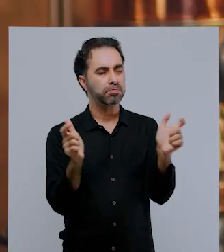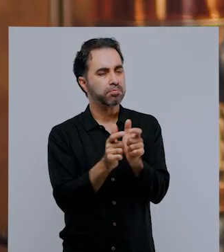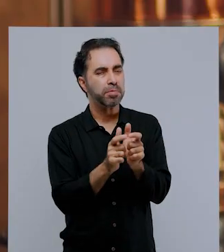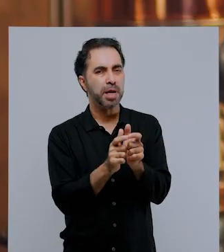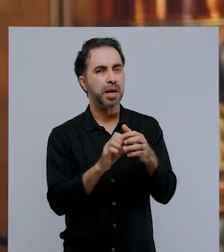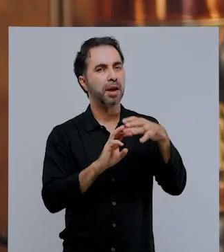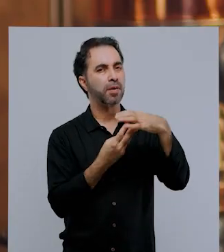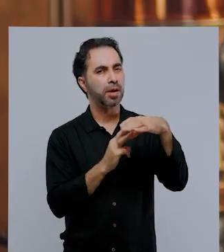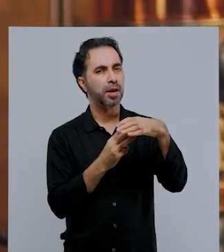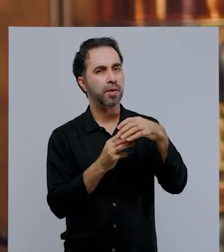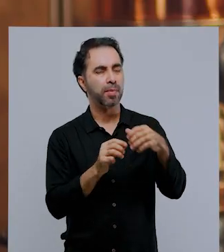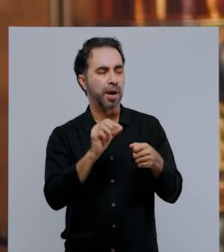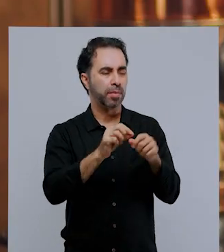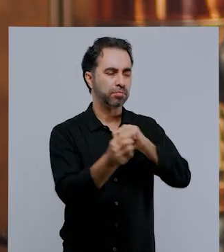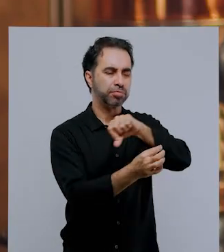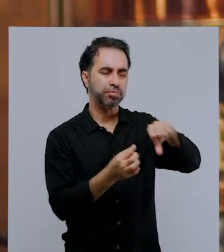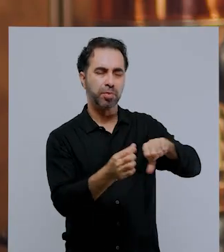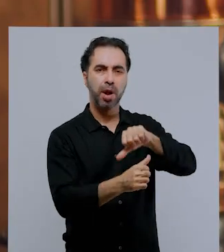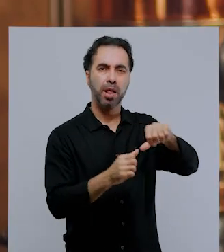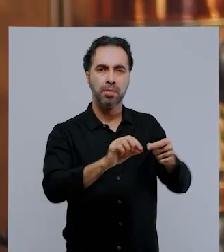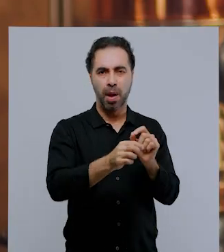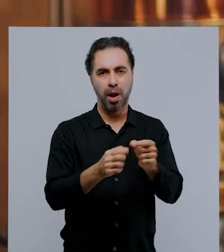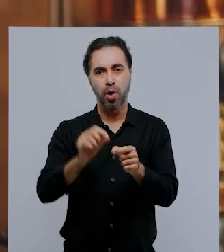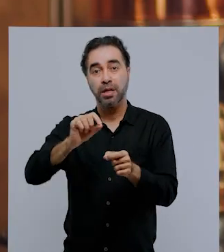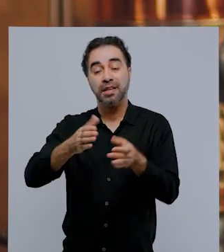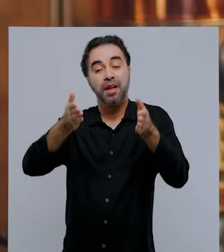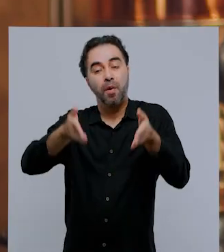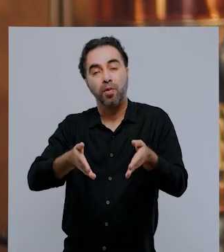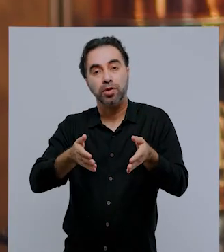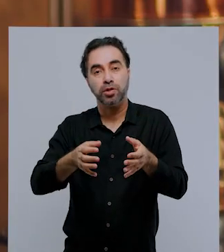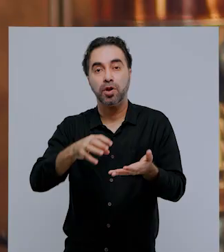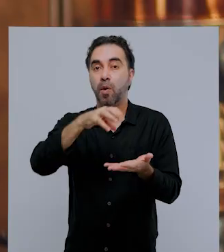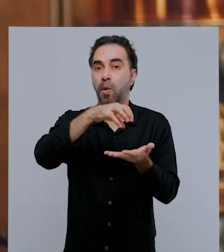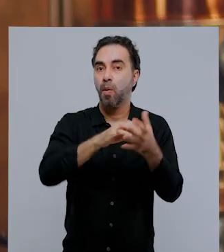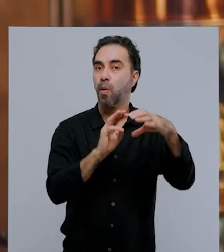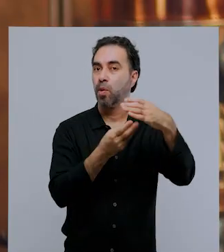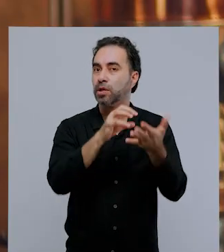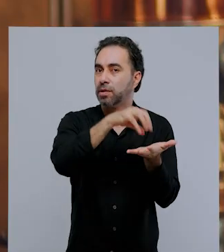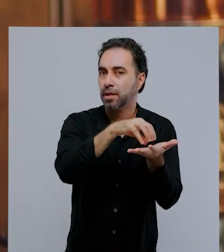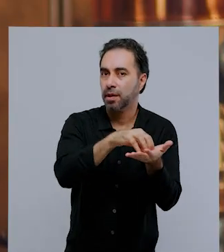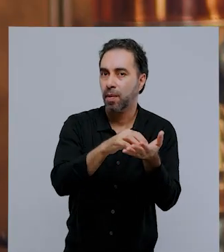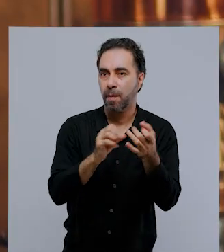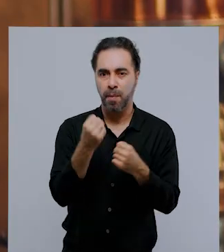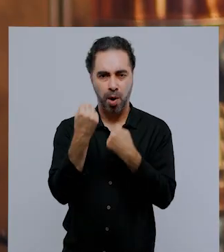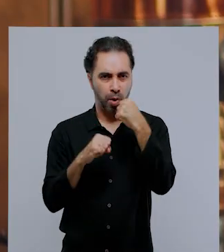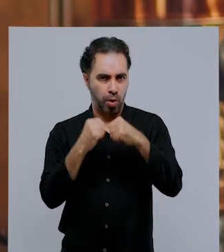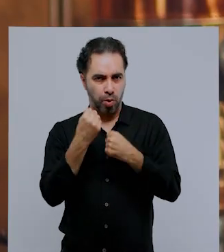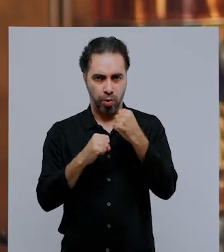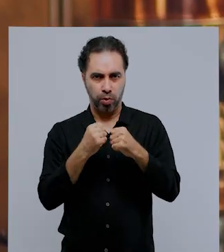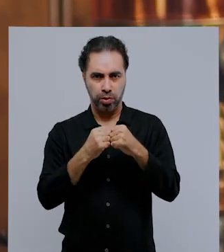para implantar o que seria o Engenho Central. Uma indústria moderna